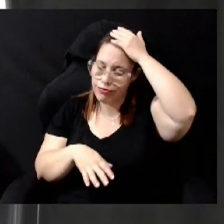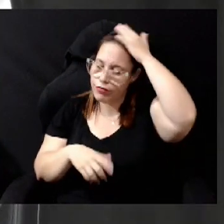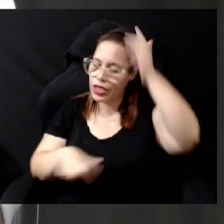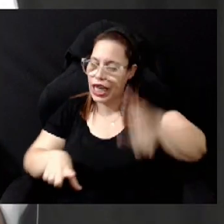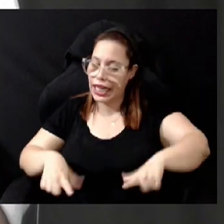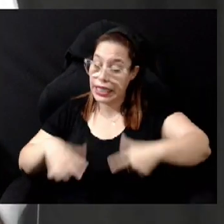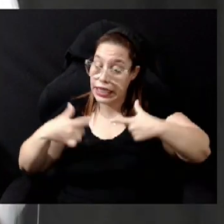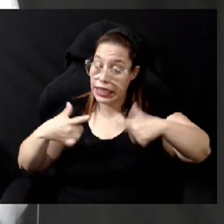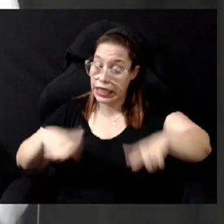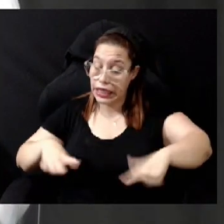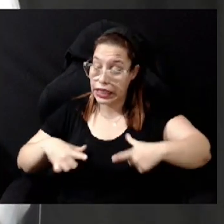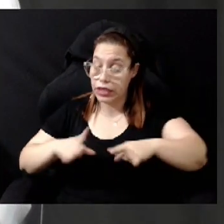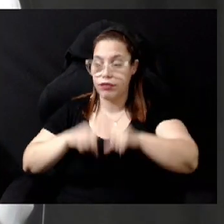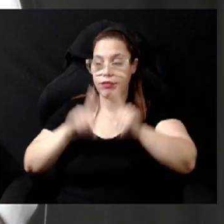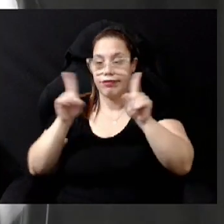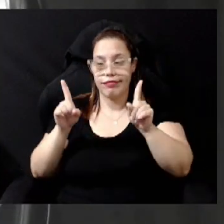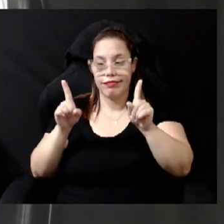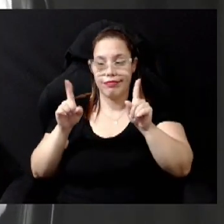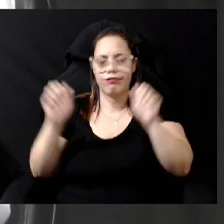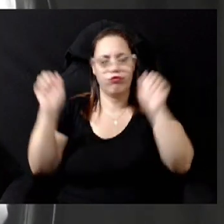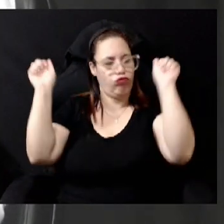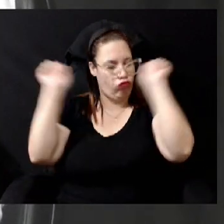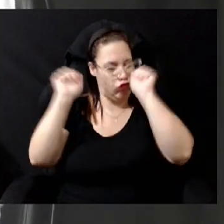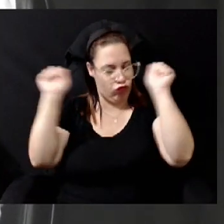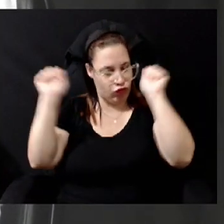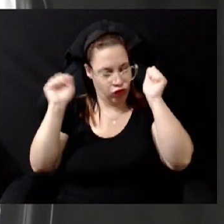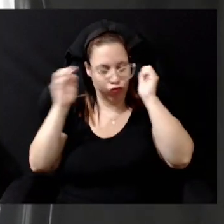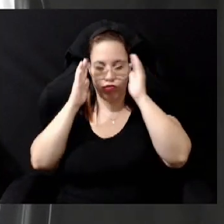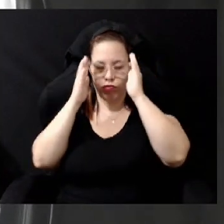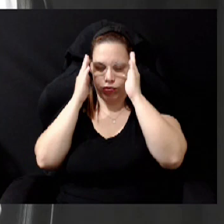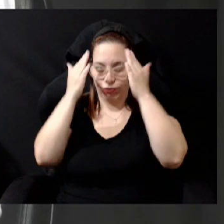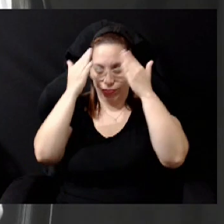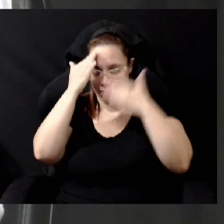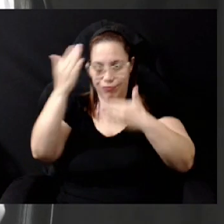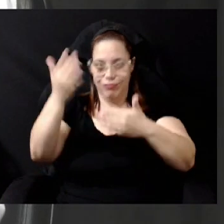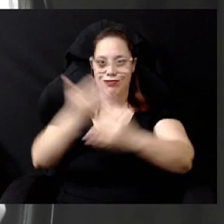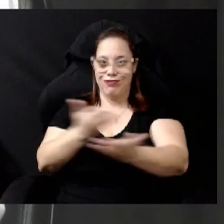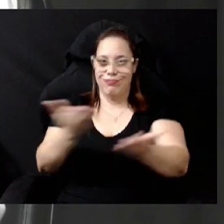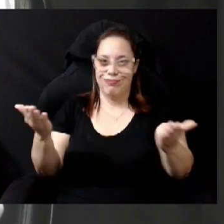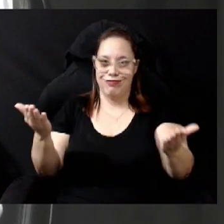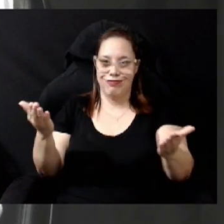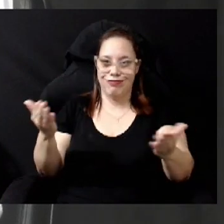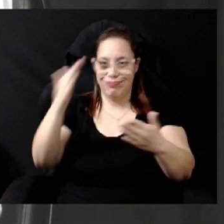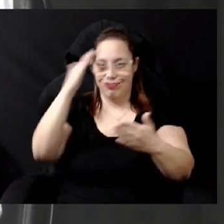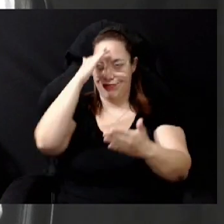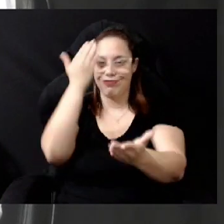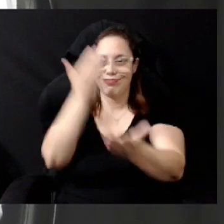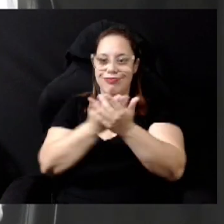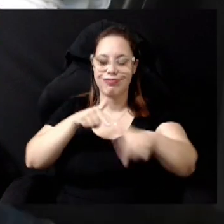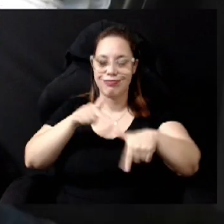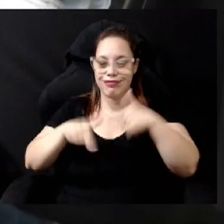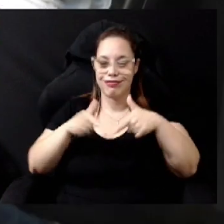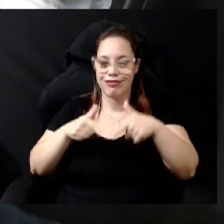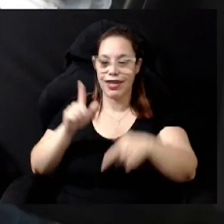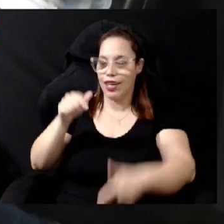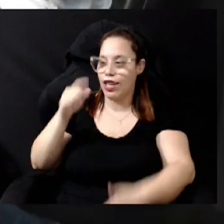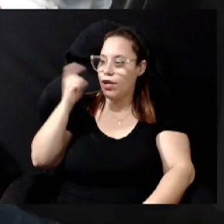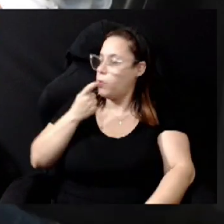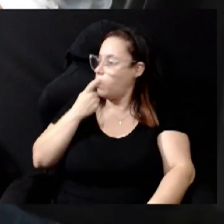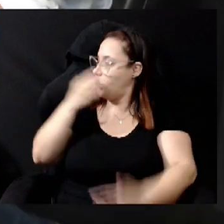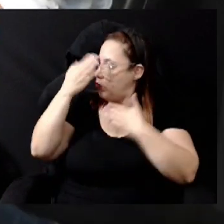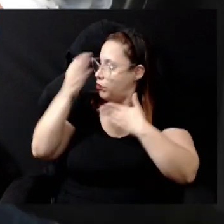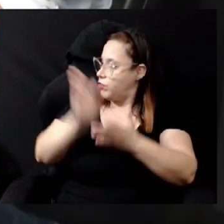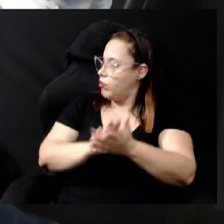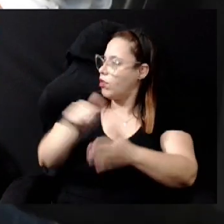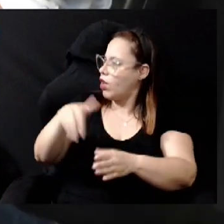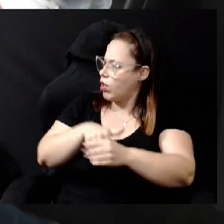mas também momentos de glória, e agora nós temos que agradecer a todos aqueles que acreditaram no trabalho, né, Mirna? Obrigado. E essa eleição, ela